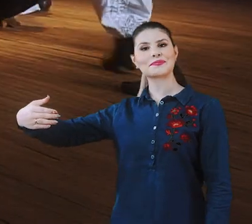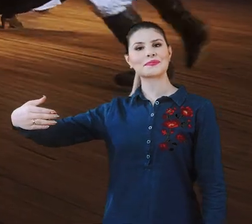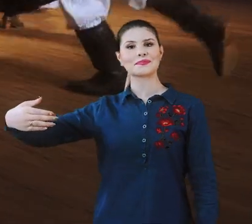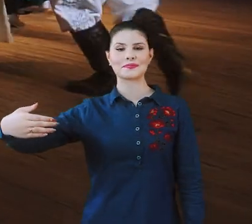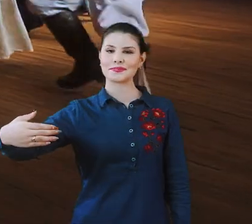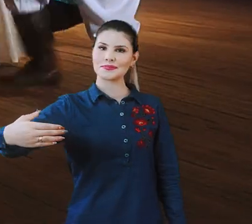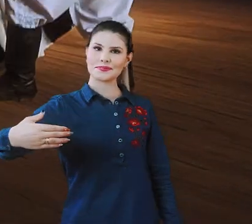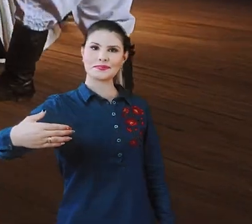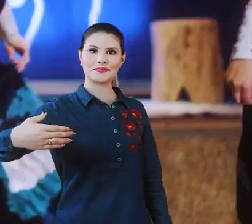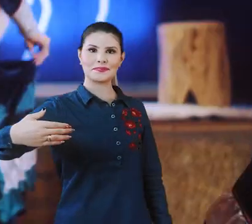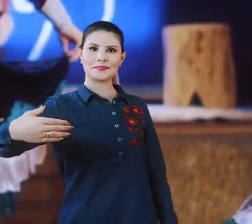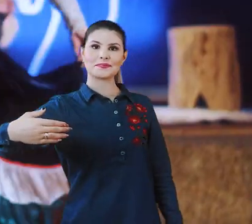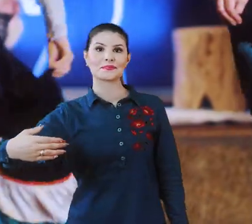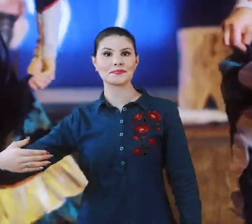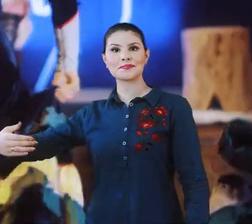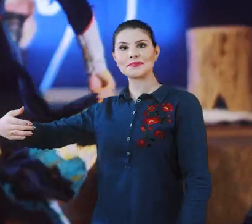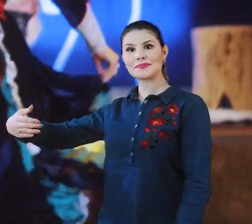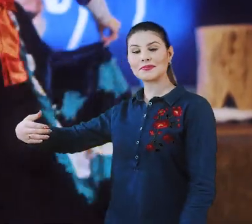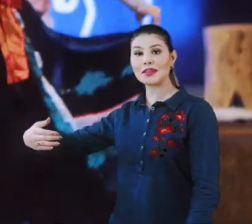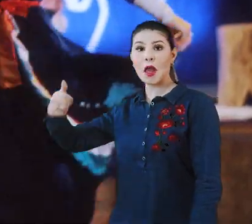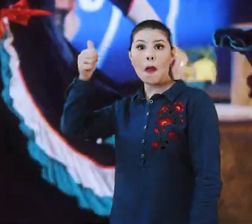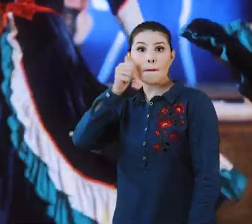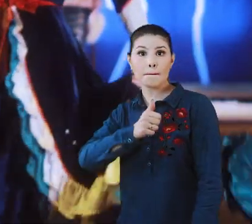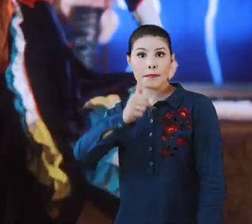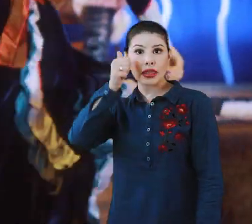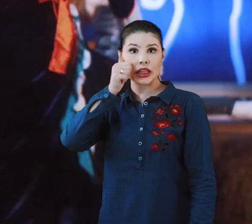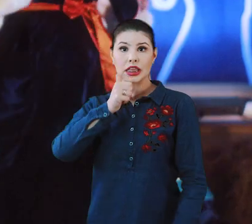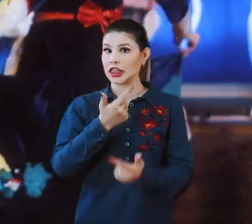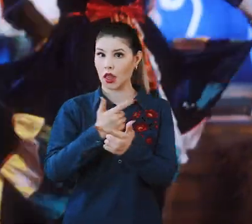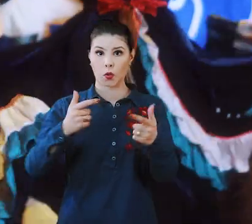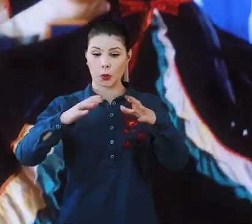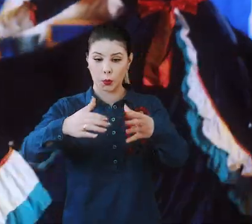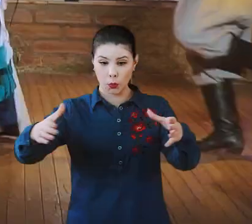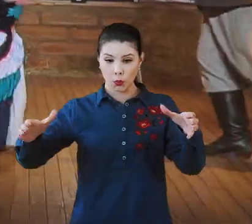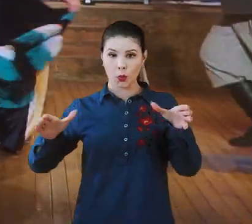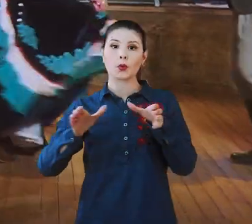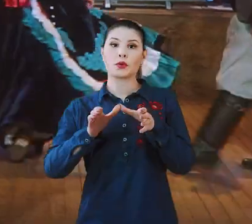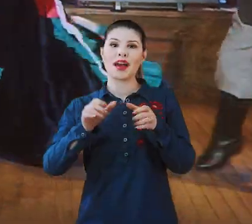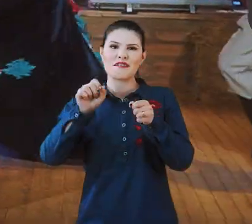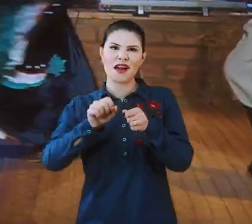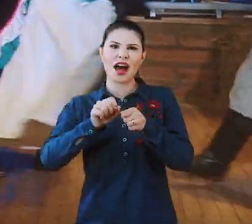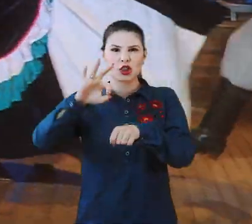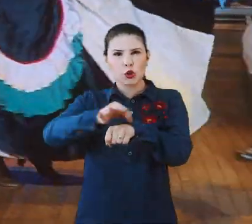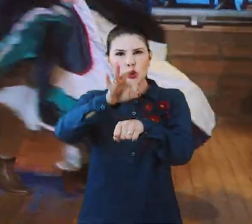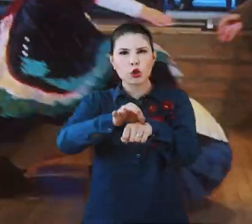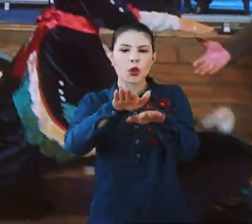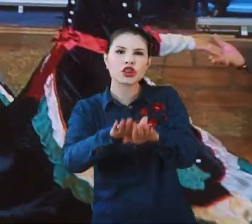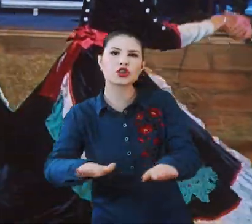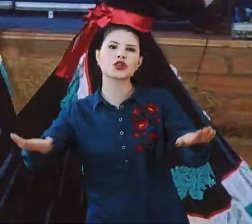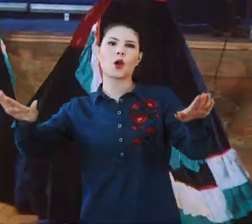do coração. Moça que não tem balaio, sim, a bota costura